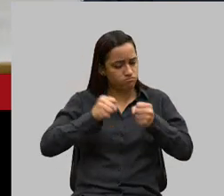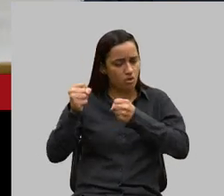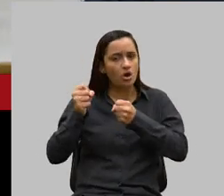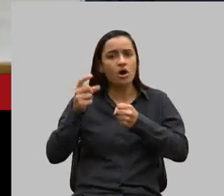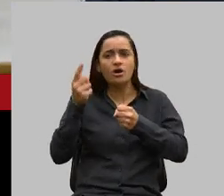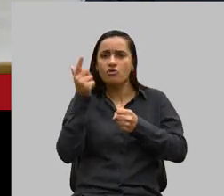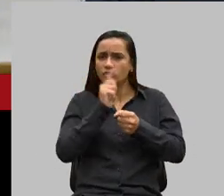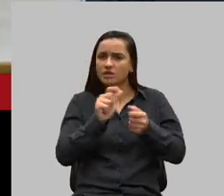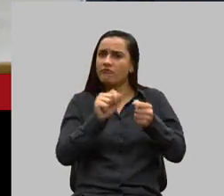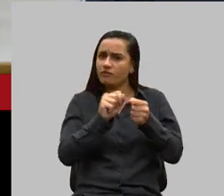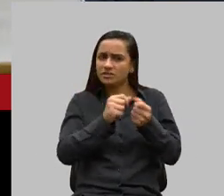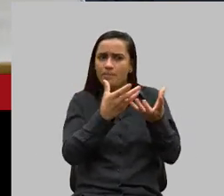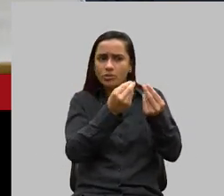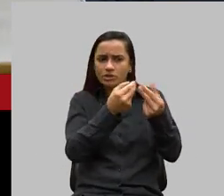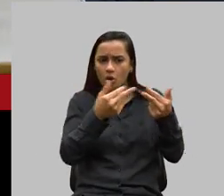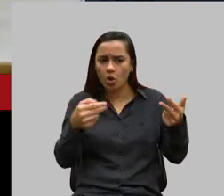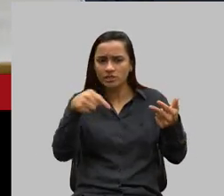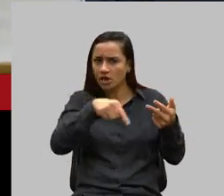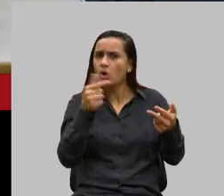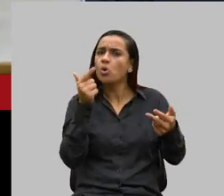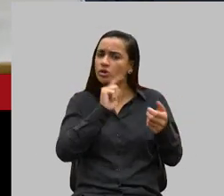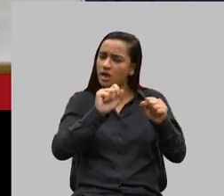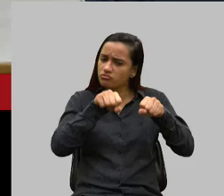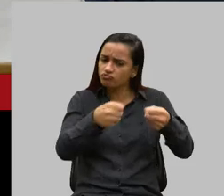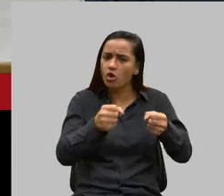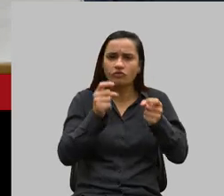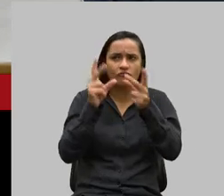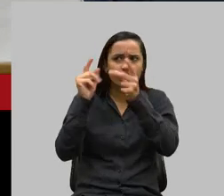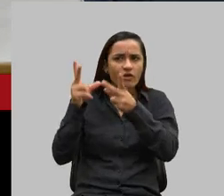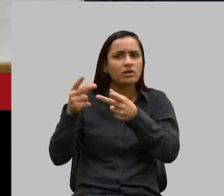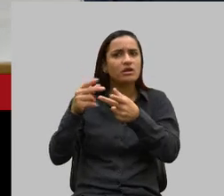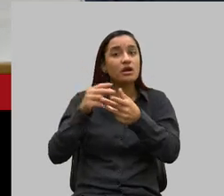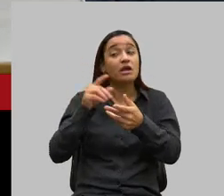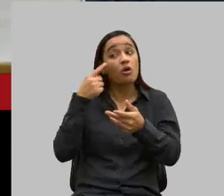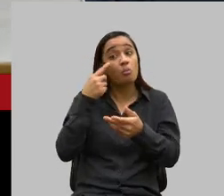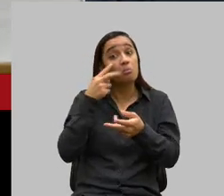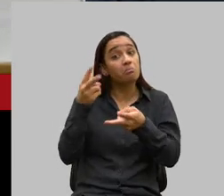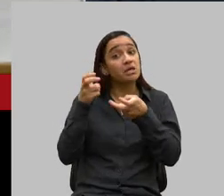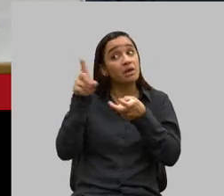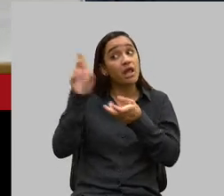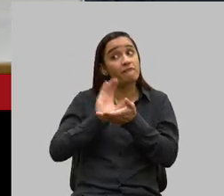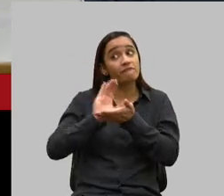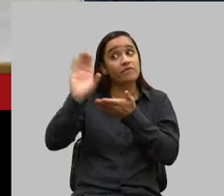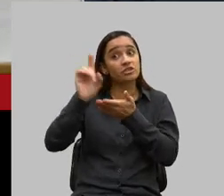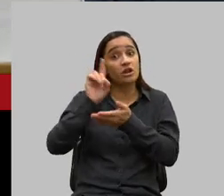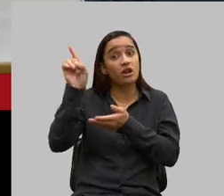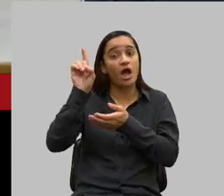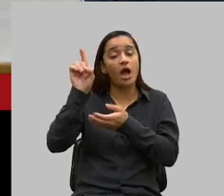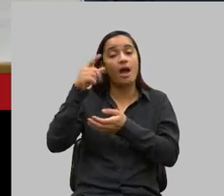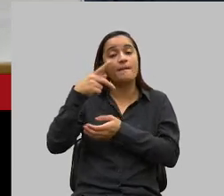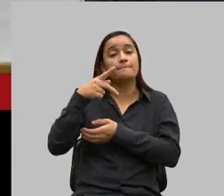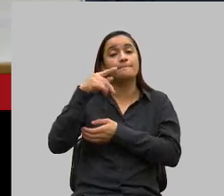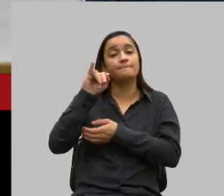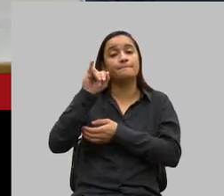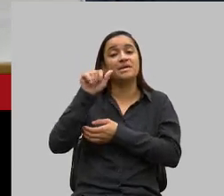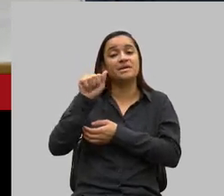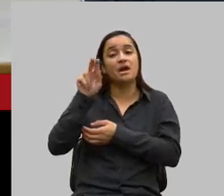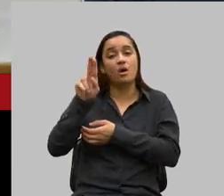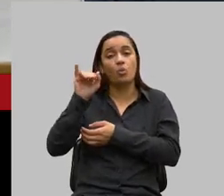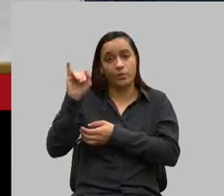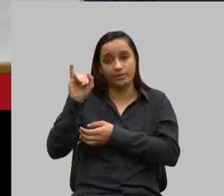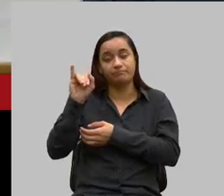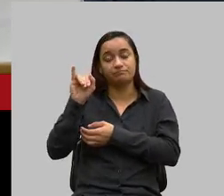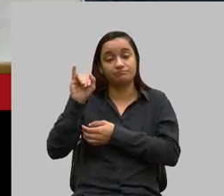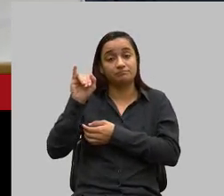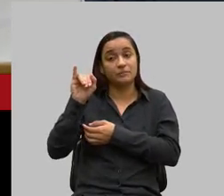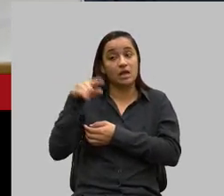vende né e eu tô vendo ele investindo muito lá no Piaui esse Piauí que nós crescemos um Piauí aí né